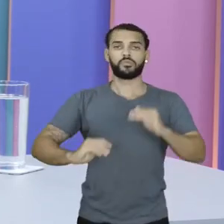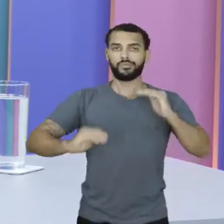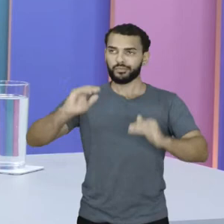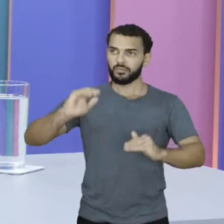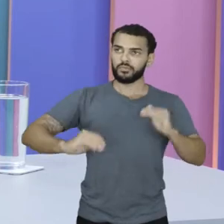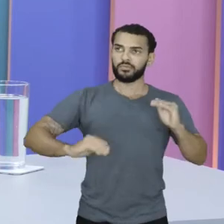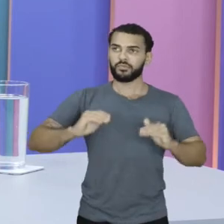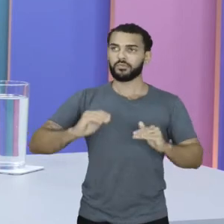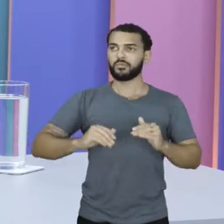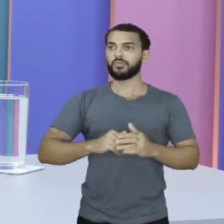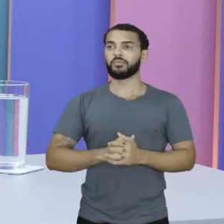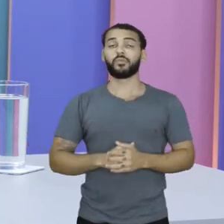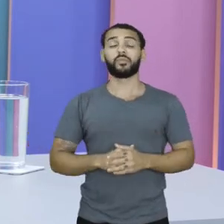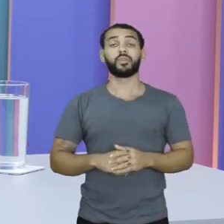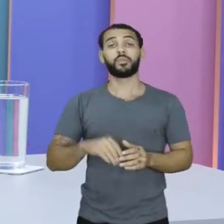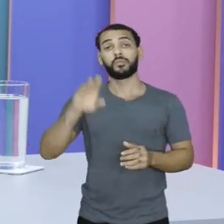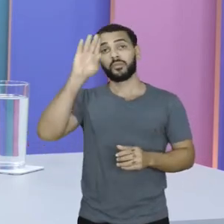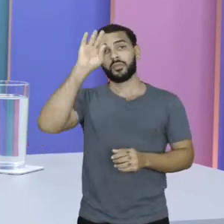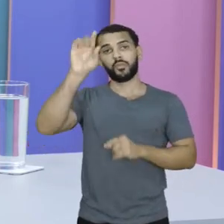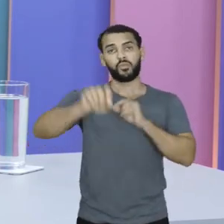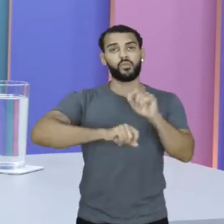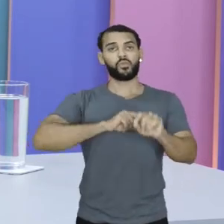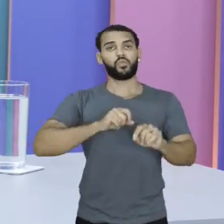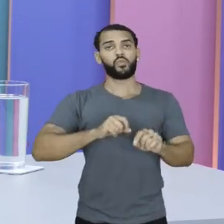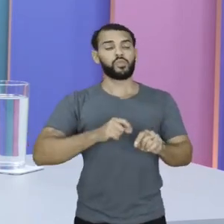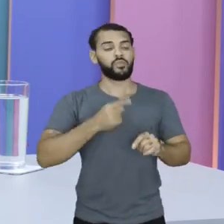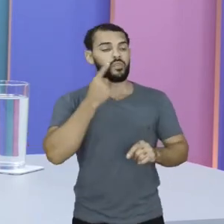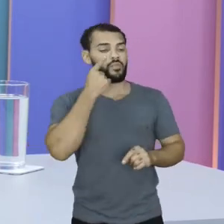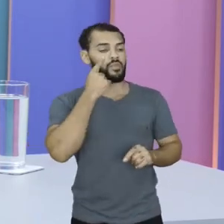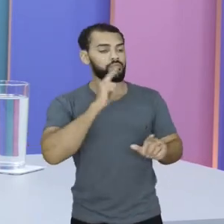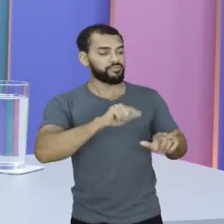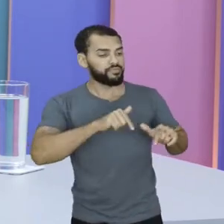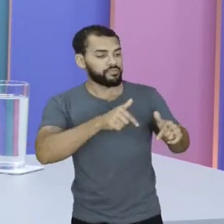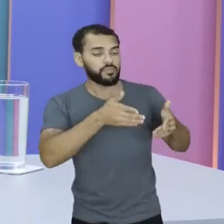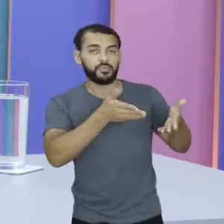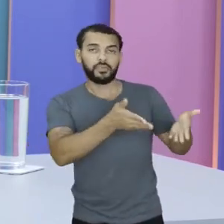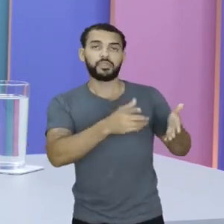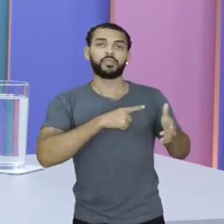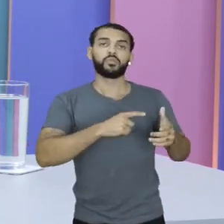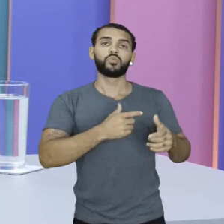à fome, né, que o nosso presidente Lula tem colocado com